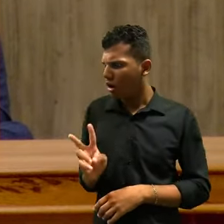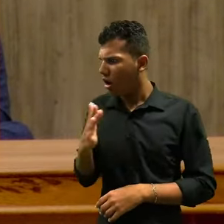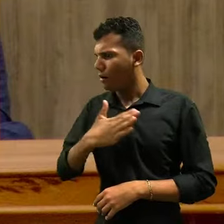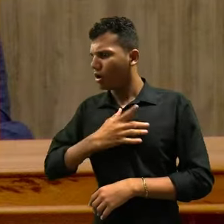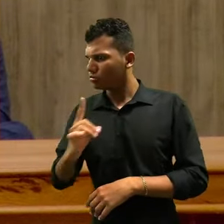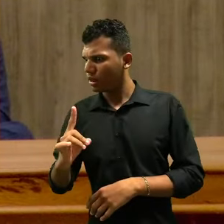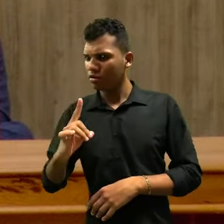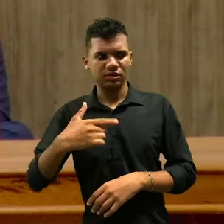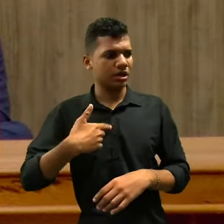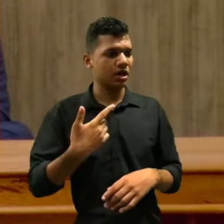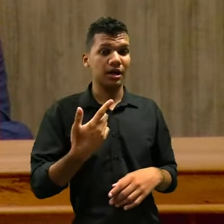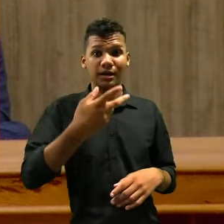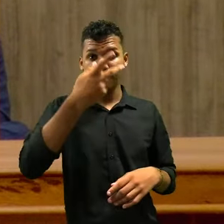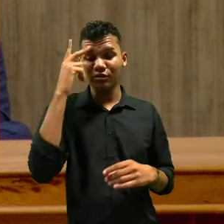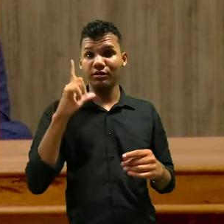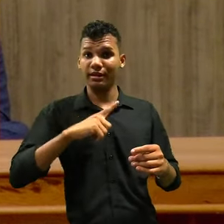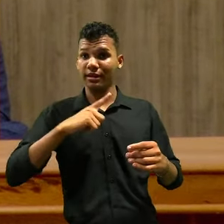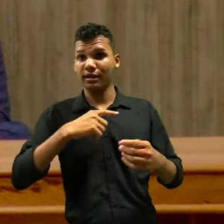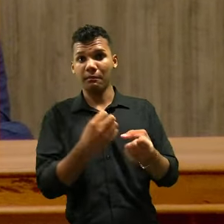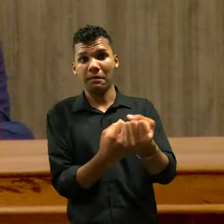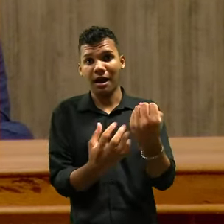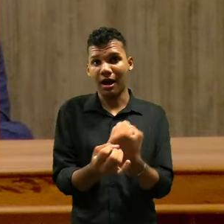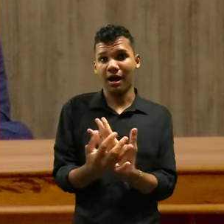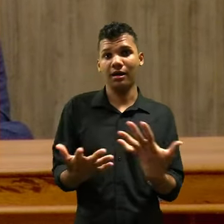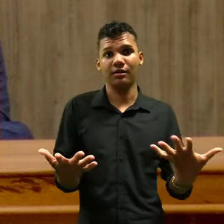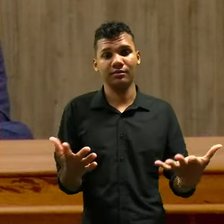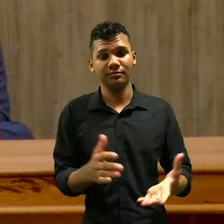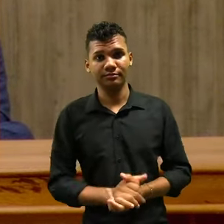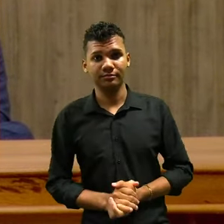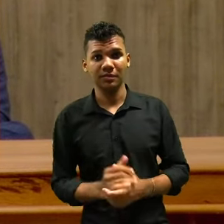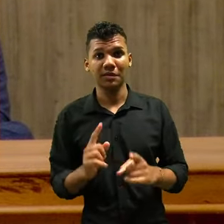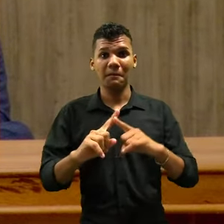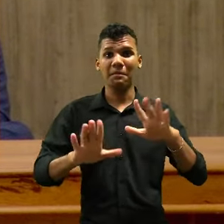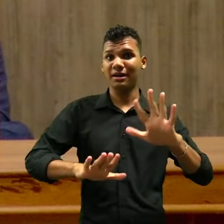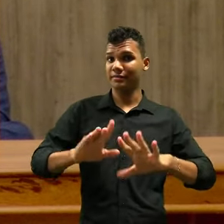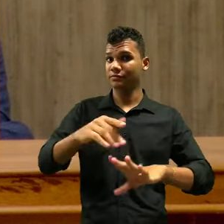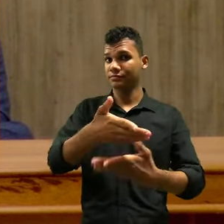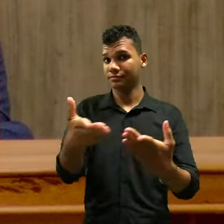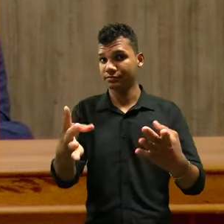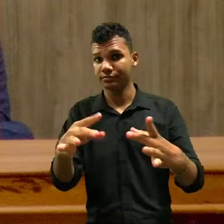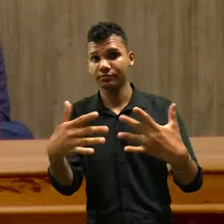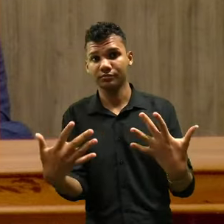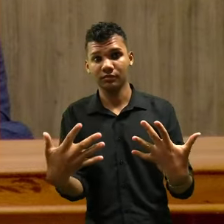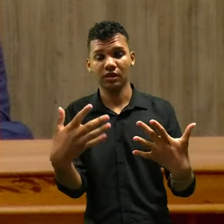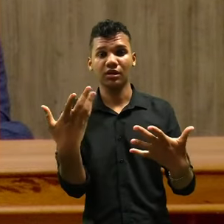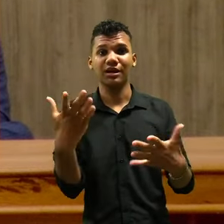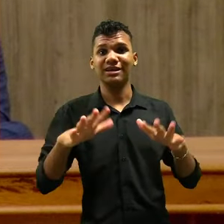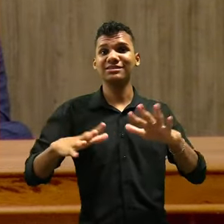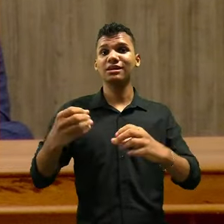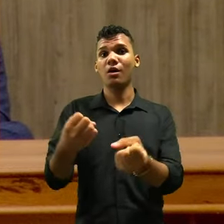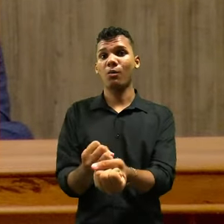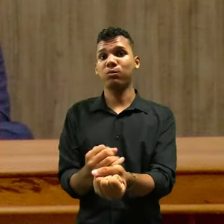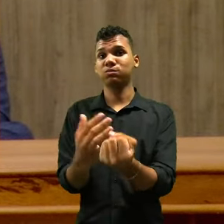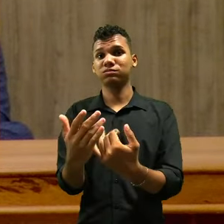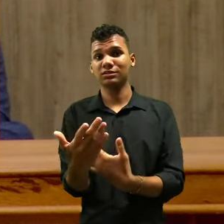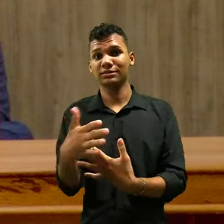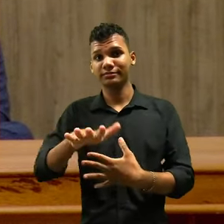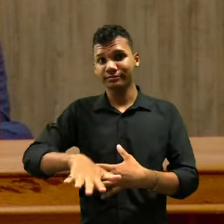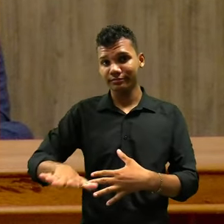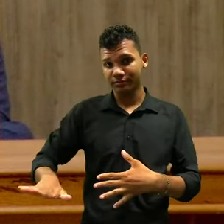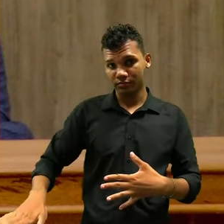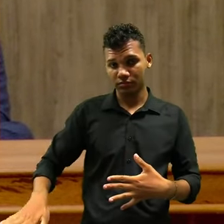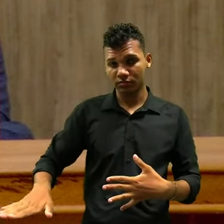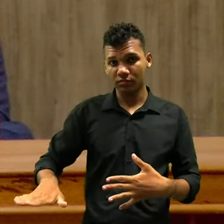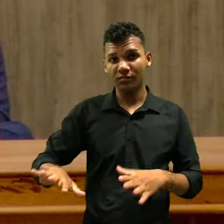forma de reagir tem uma emoção só que preste bem atenção Ele diz que a nossa emoção na infância a nossa